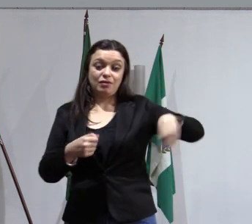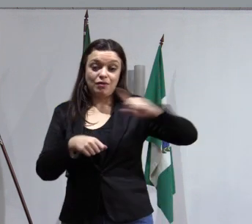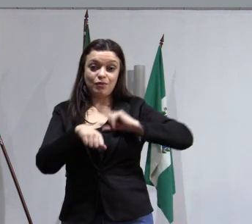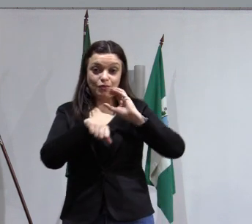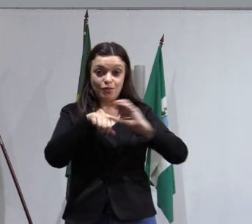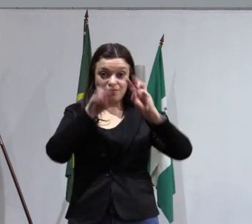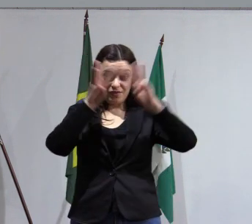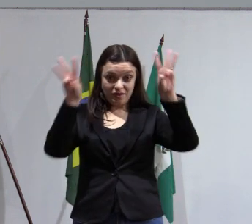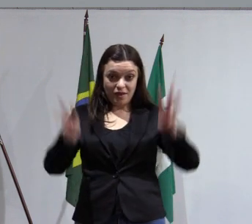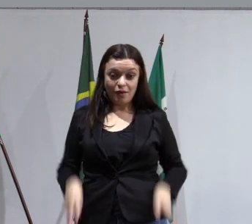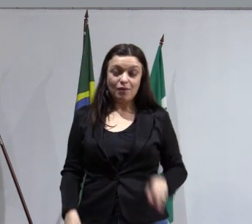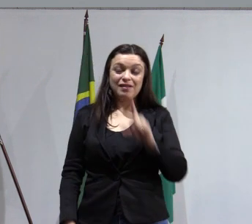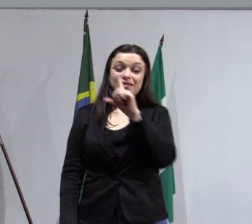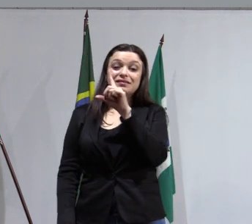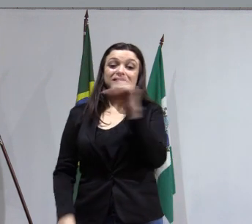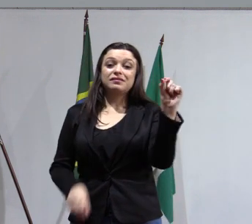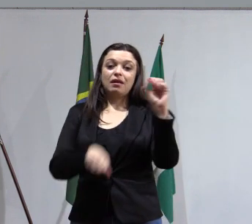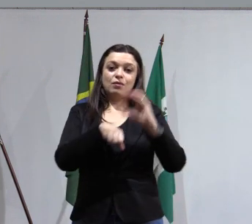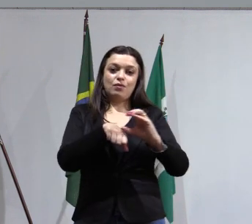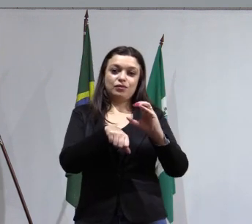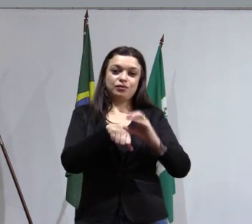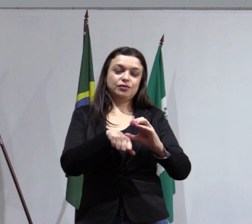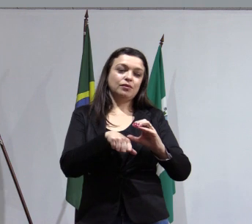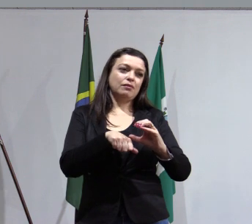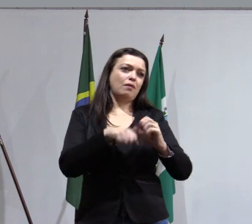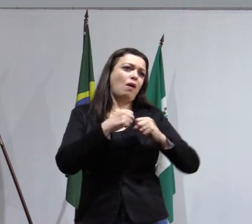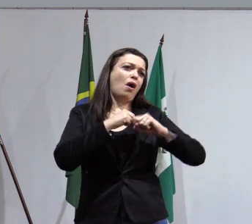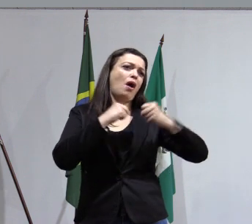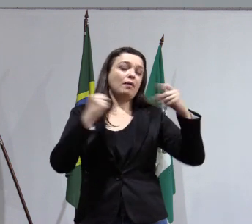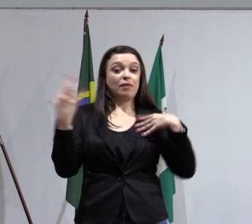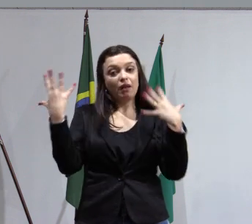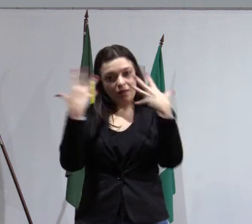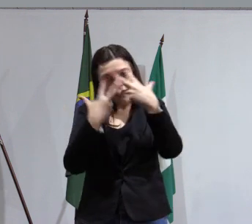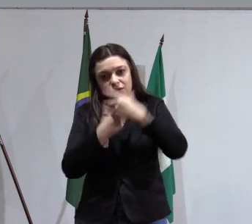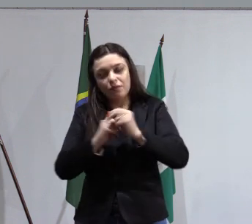numa diversidade monstruosa e linda.